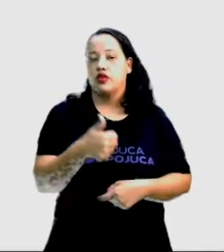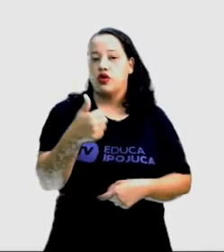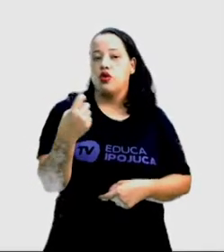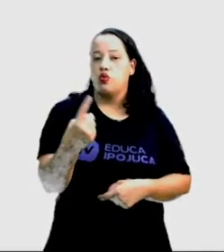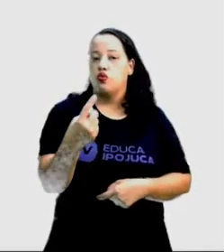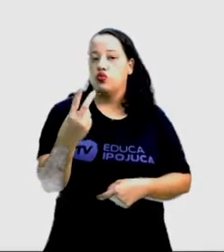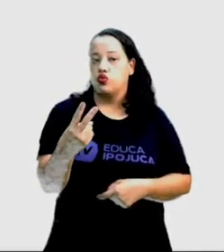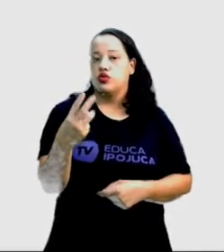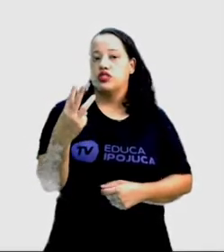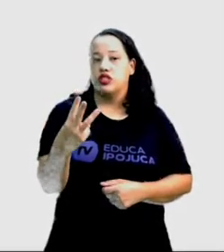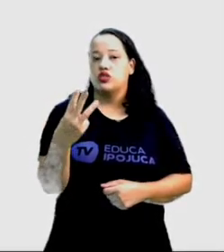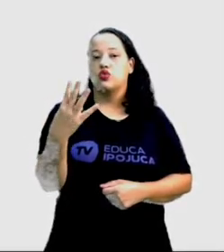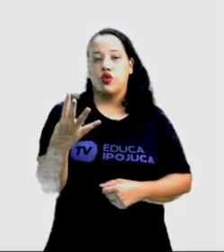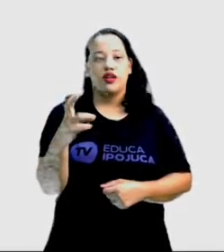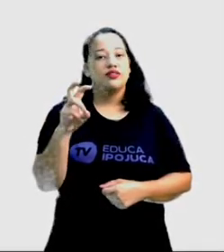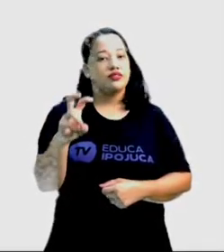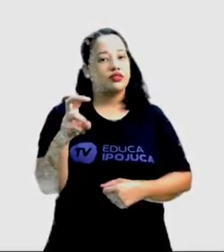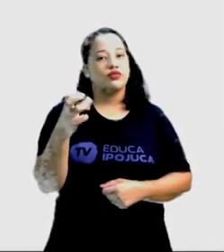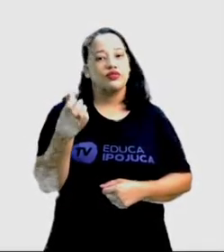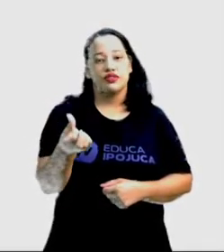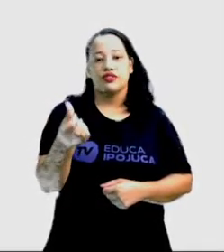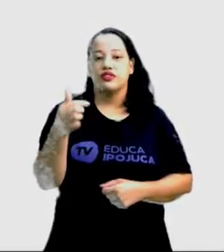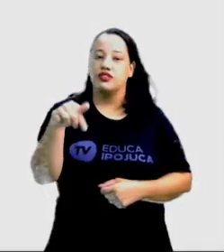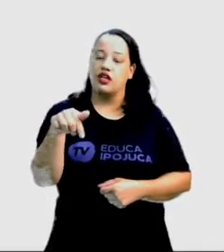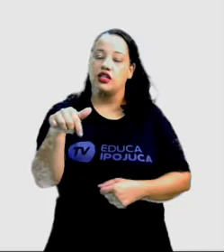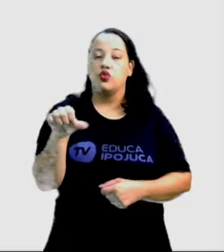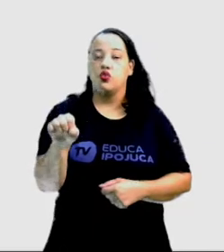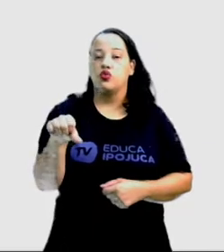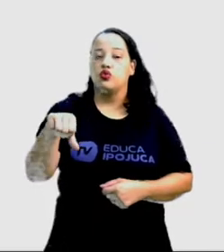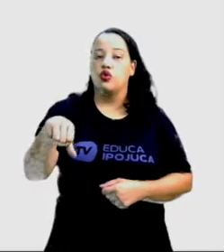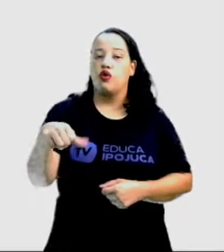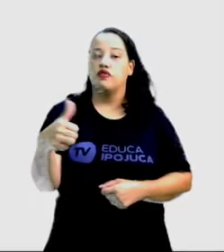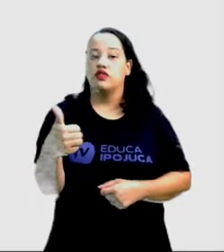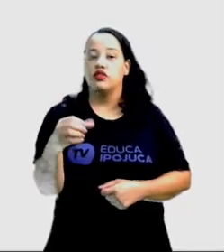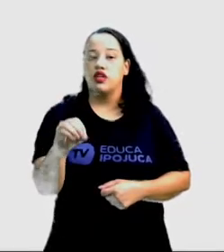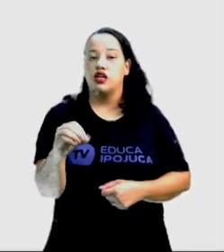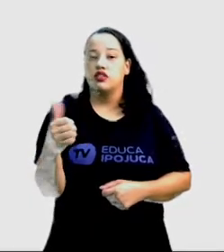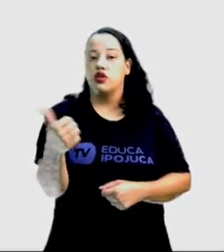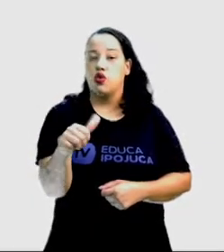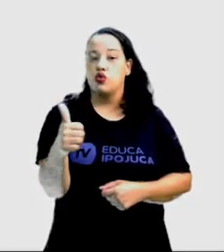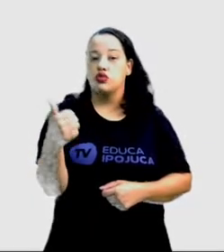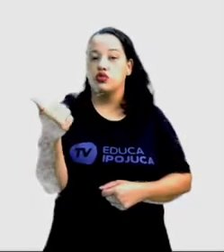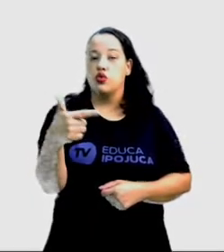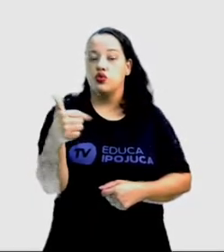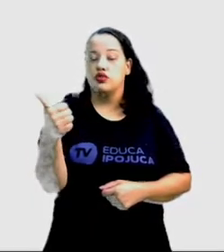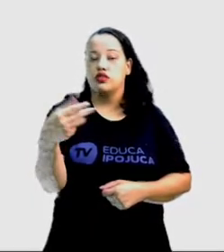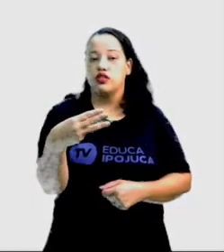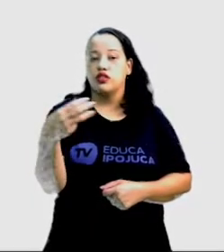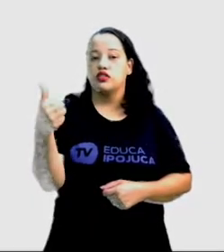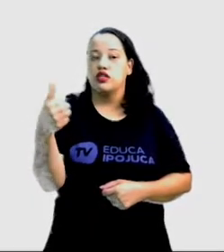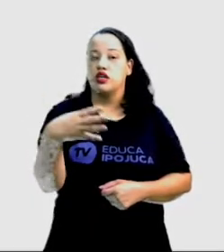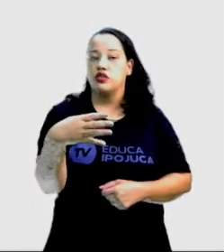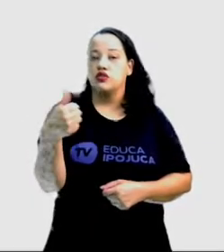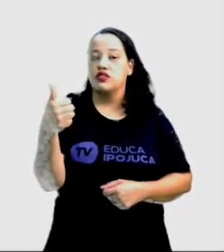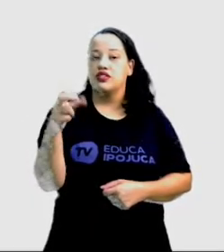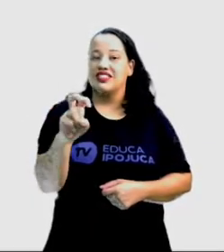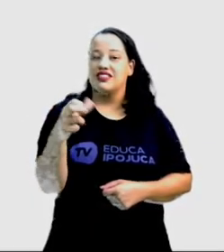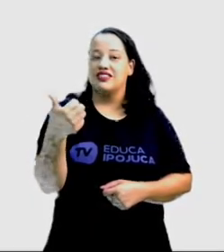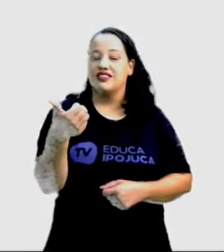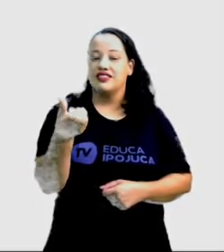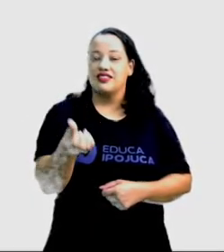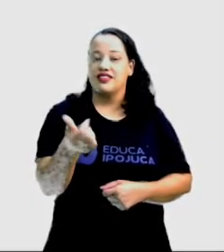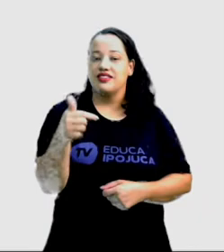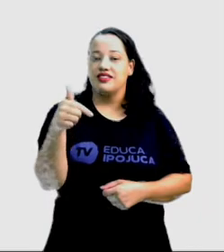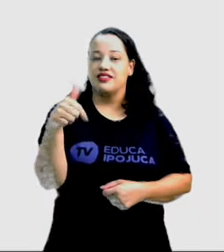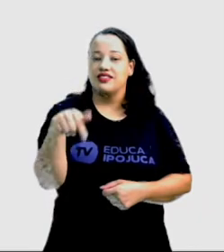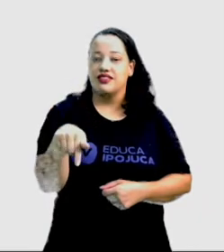2, 3, 4, 5, 6, 7, 8, 9, 10, 11, 12, 13, 14, 15,